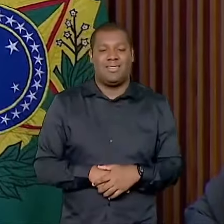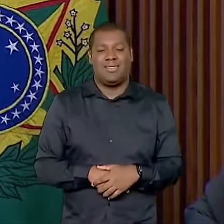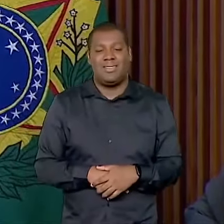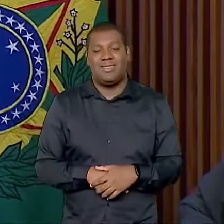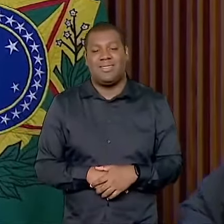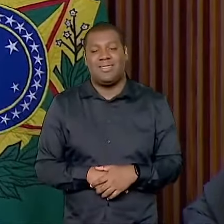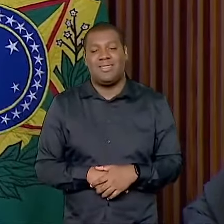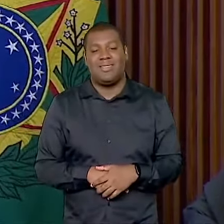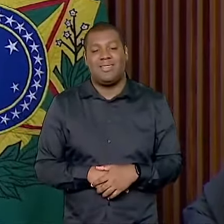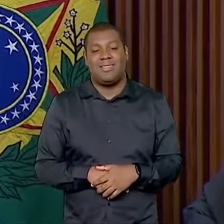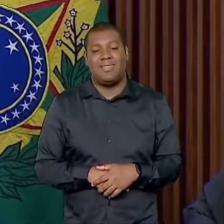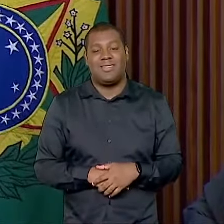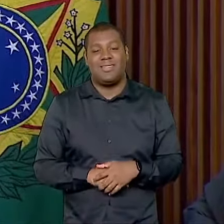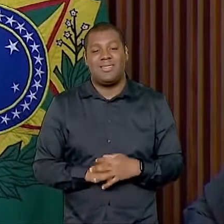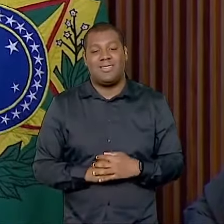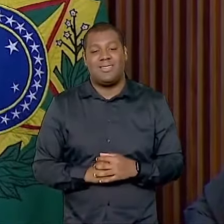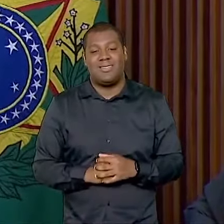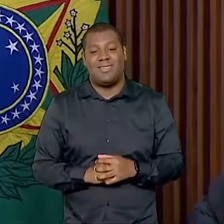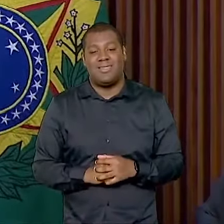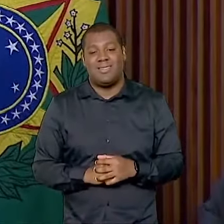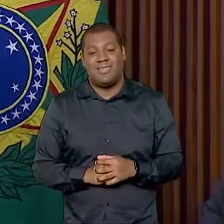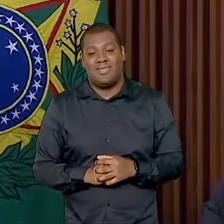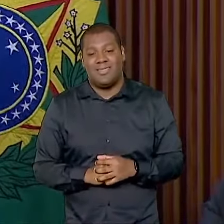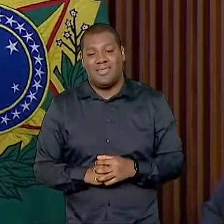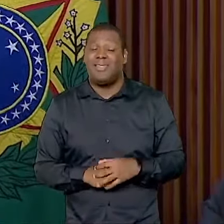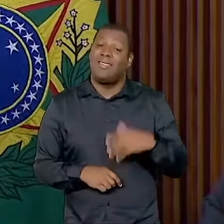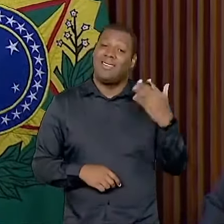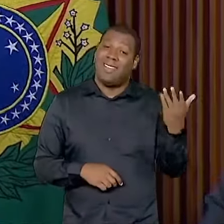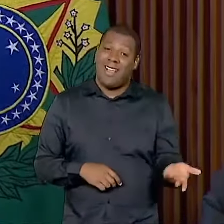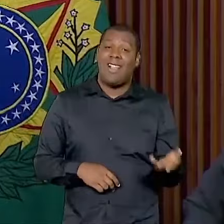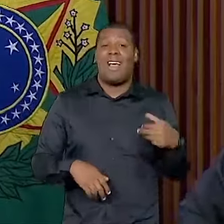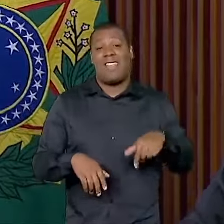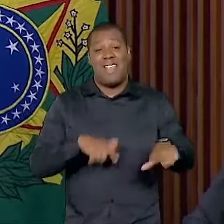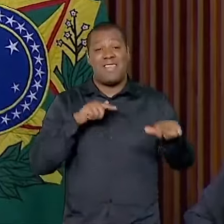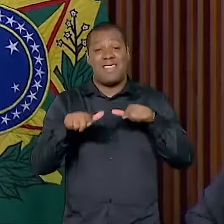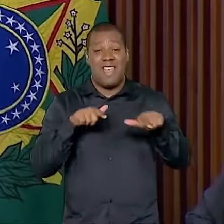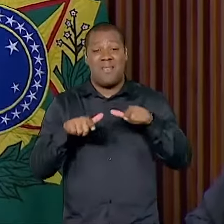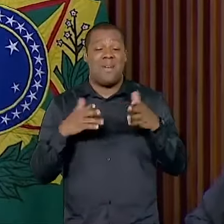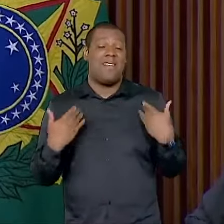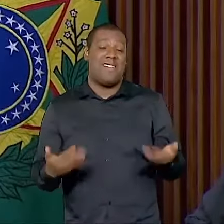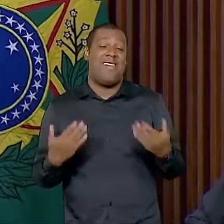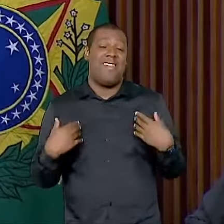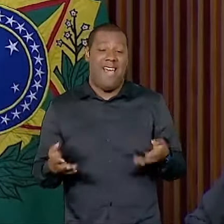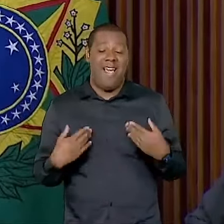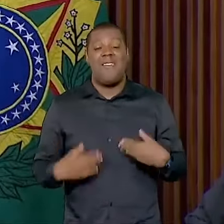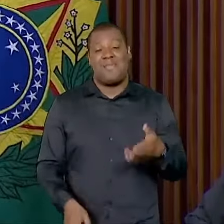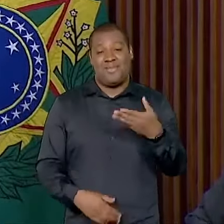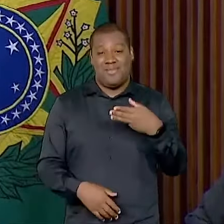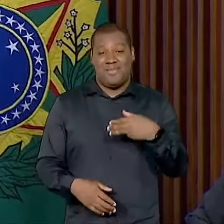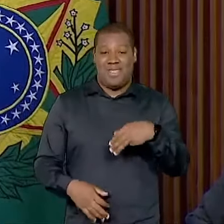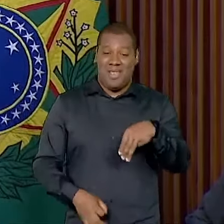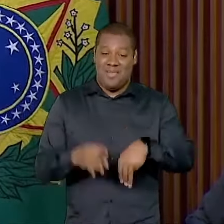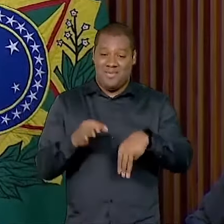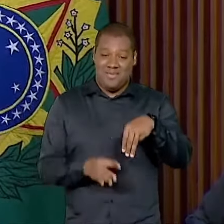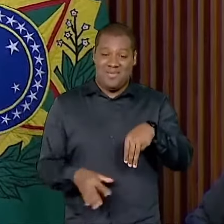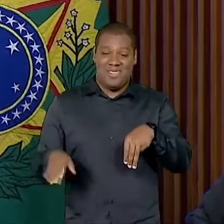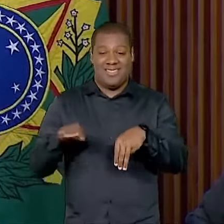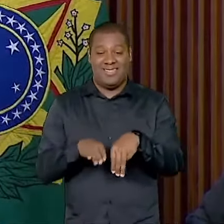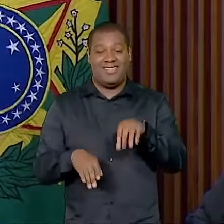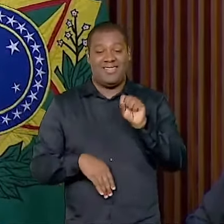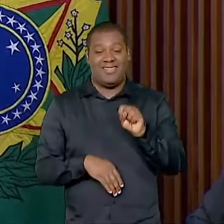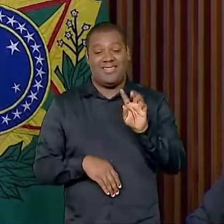muito mais tranquilo ser ministro da Suprema Corte do que ser ministro da Justiça. O Flávio Dino também deve estar dizendo o mesmo: é muito melhor ser ministro